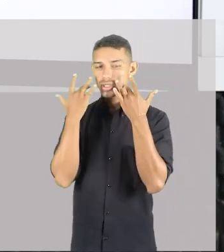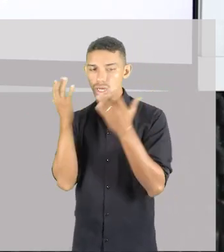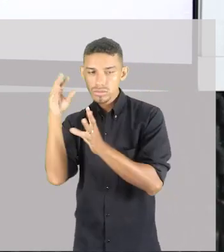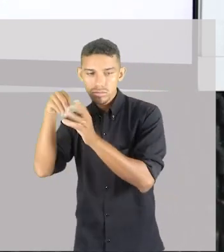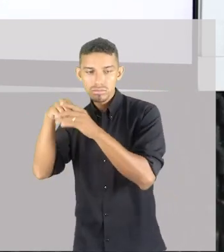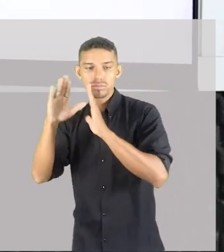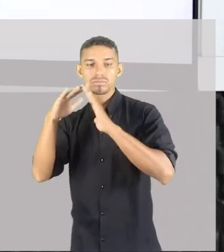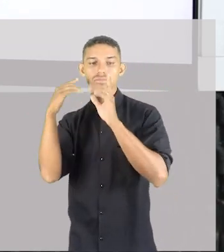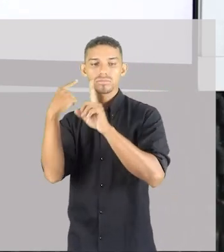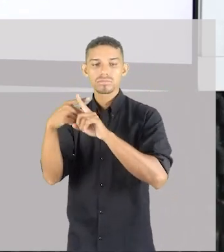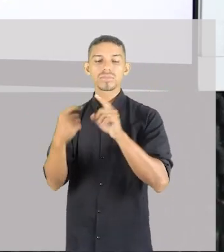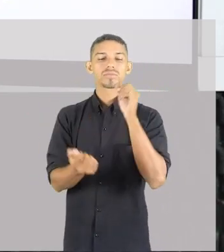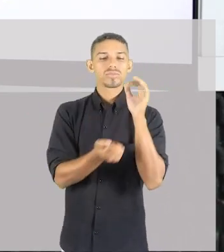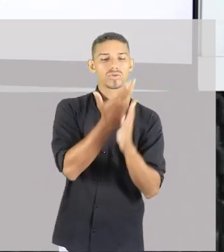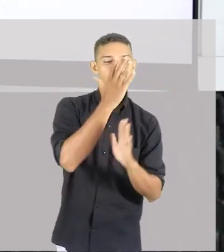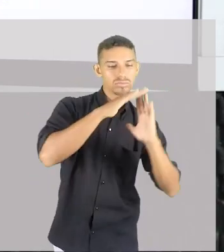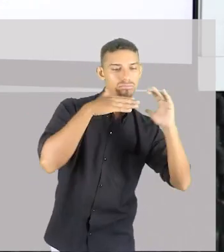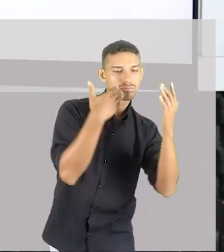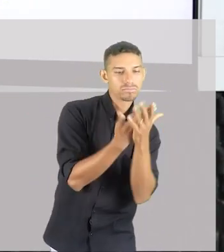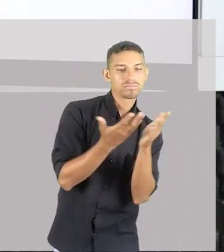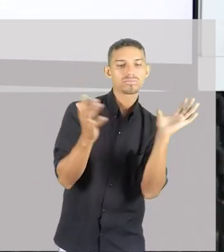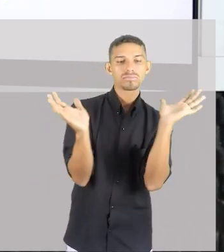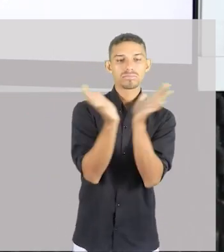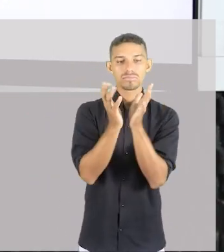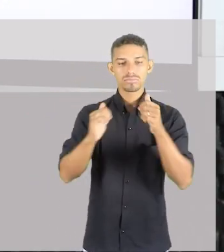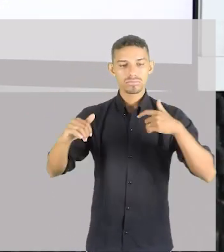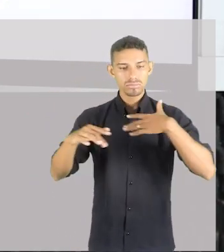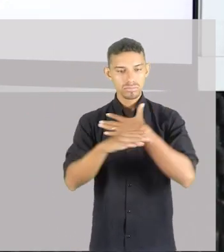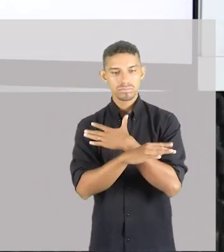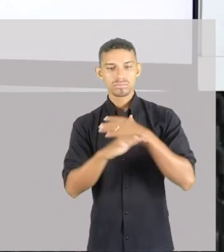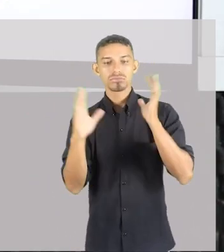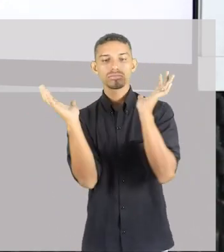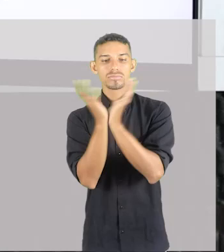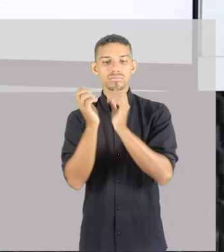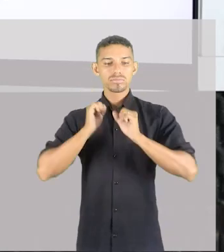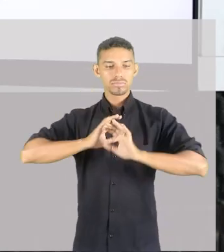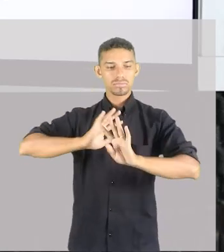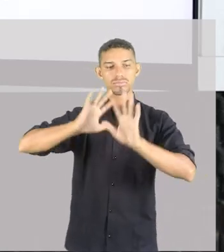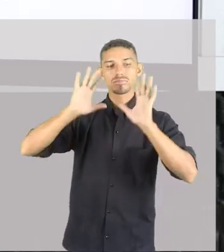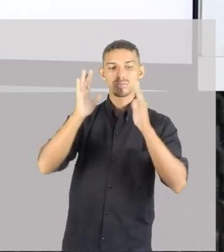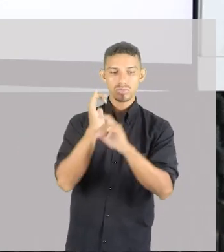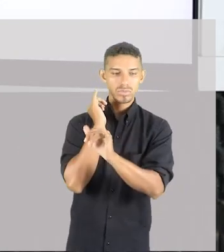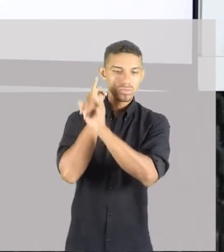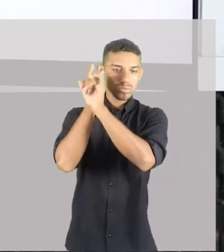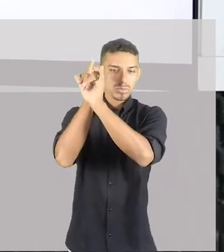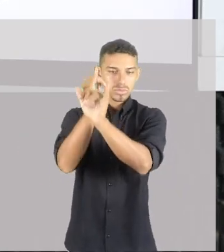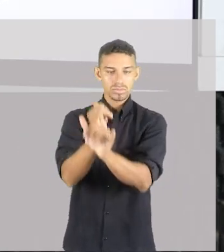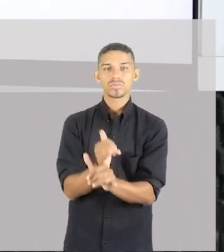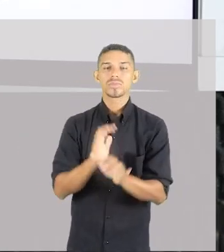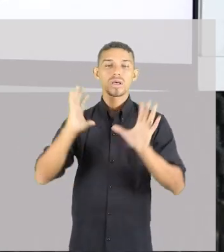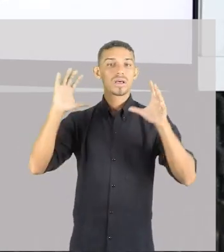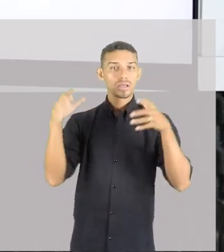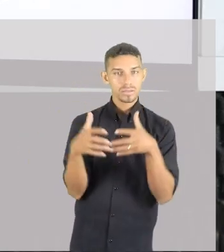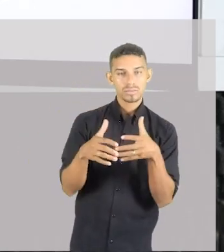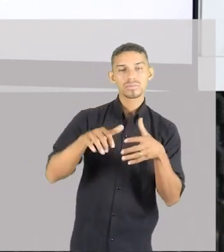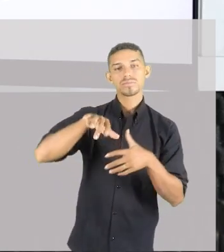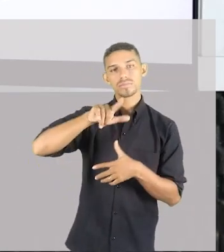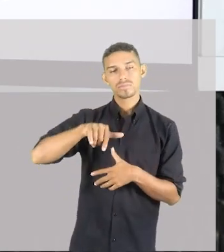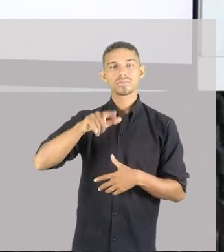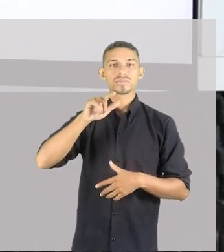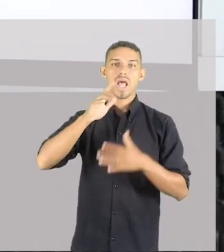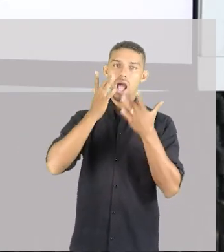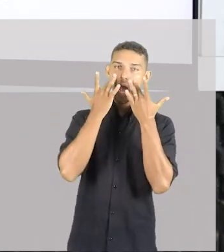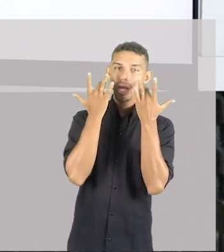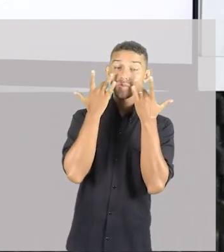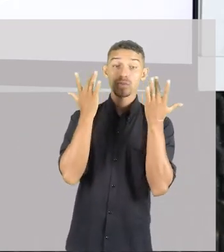produções nas escolas, galerias urbanas, grupos de manifestações folclóricas são extremos difusores da arte, ou seja, você já faz